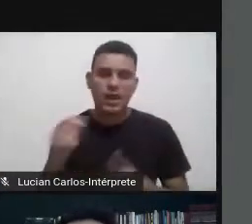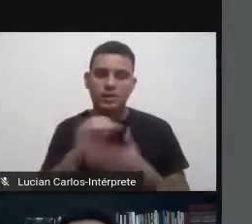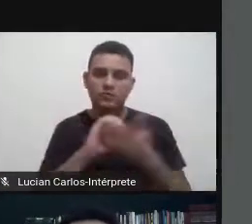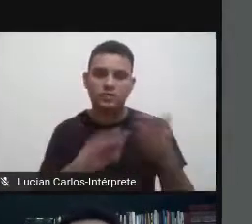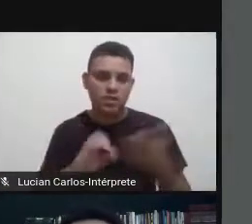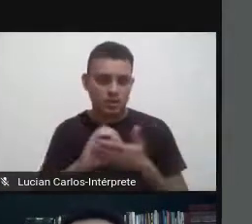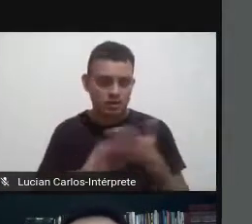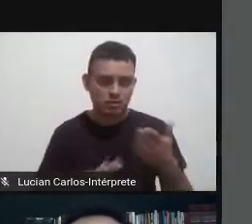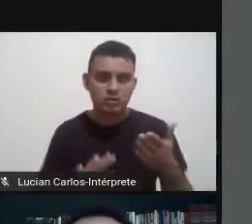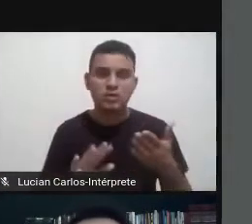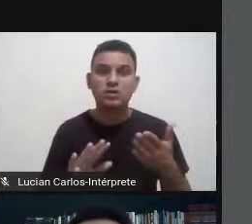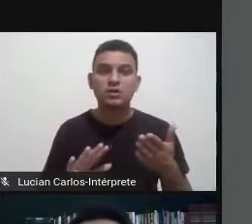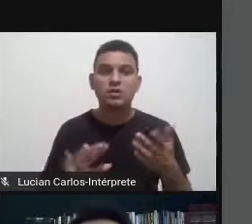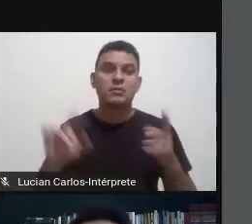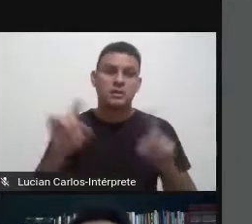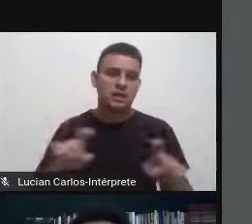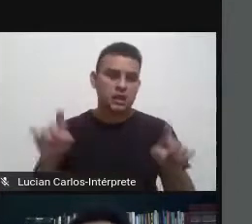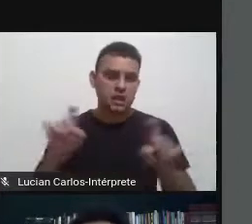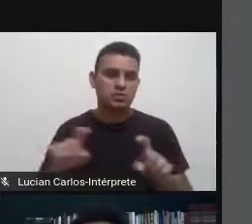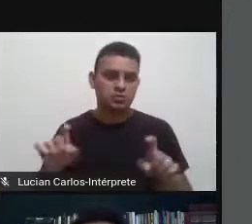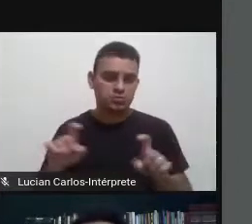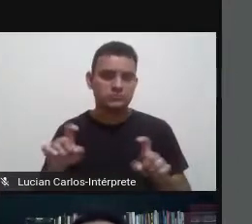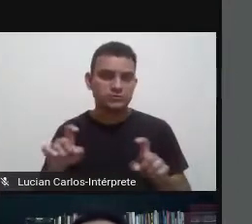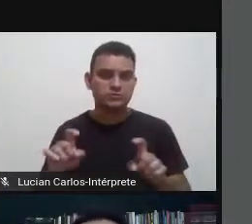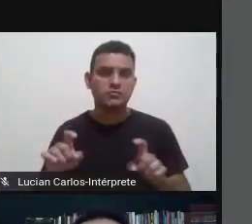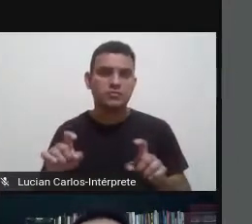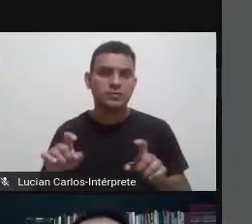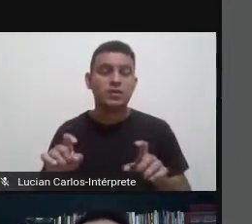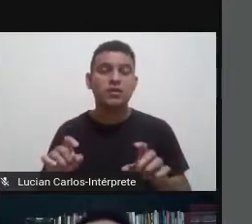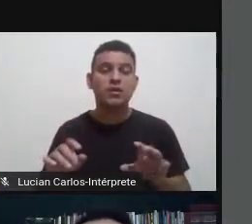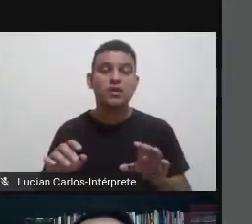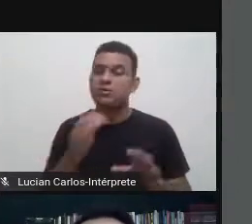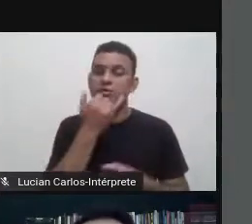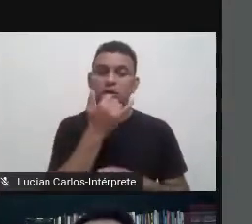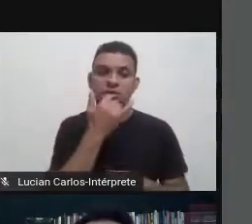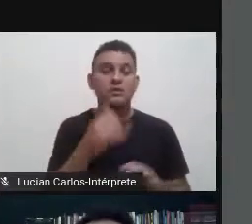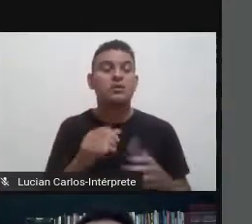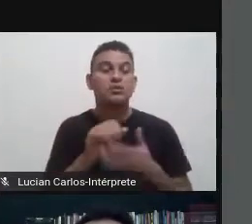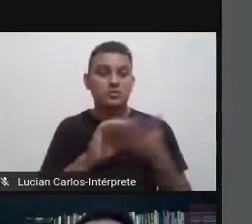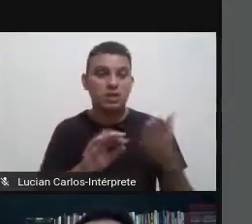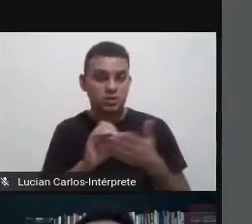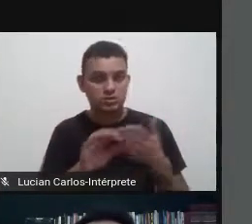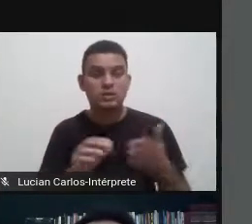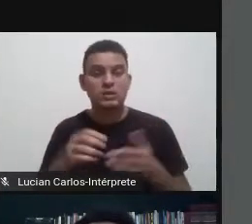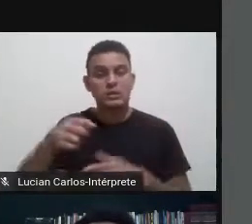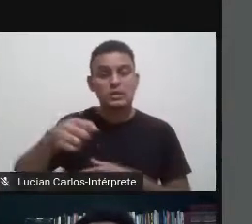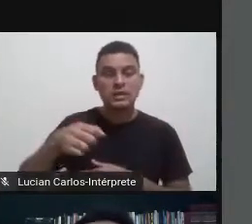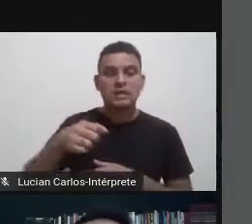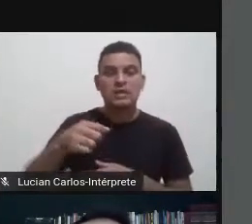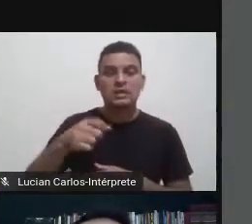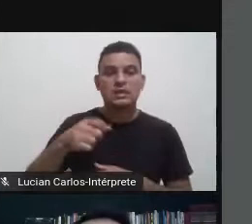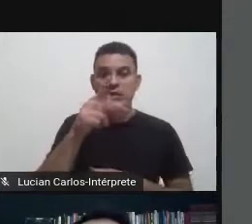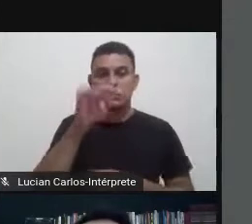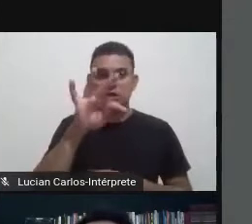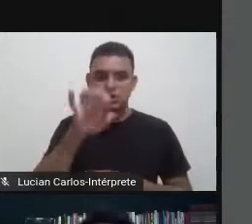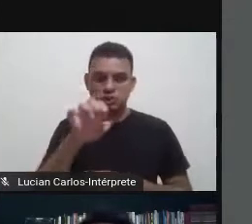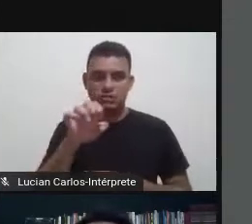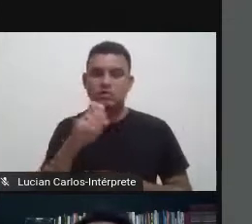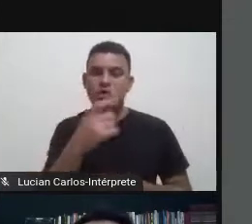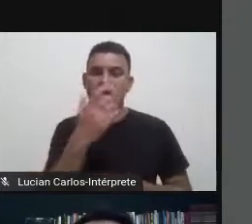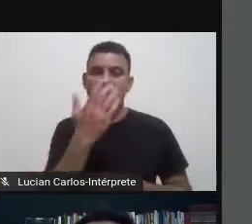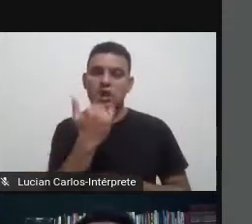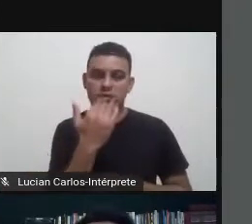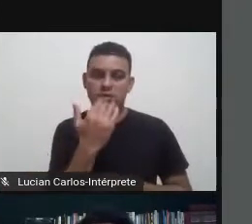não presenciais na primeira entrega de cestas, nós solicitamos que na segunda entrega os pais